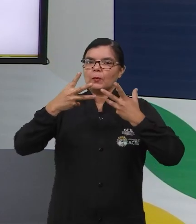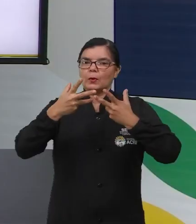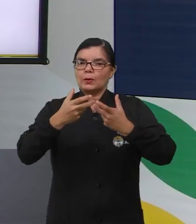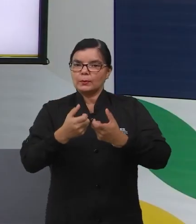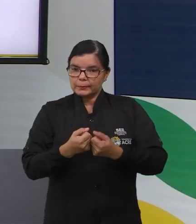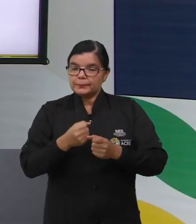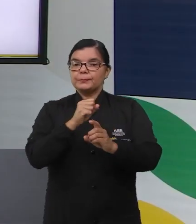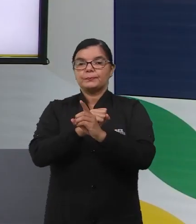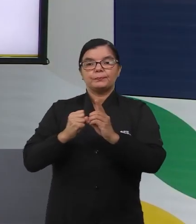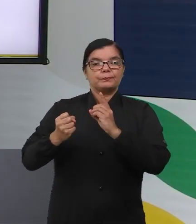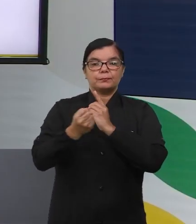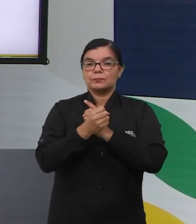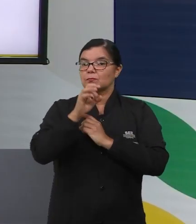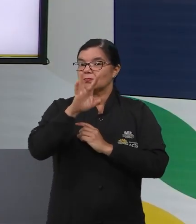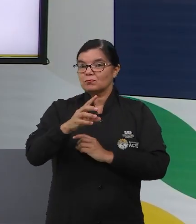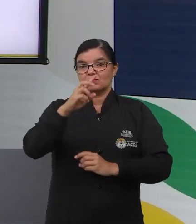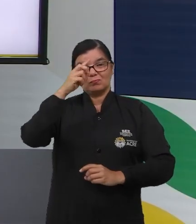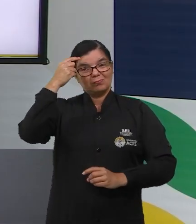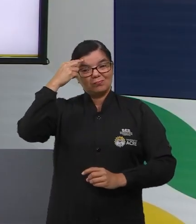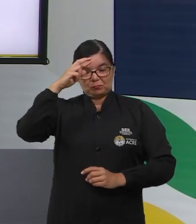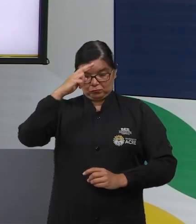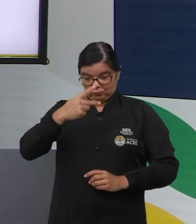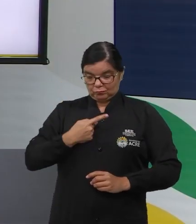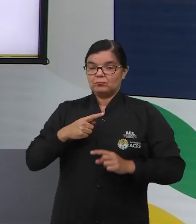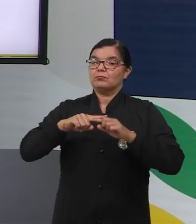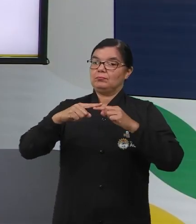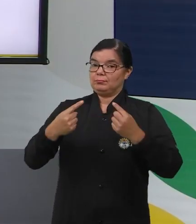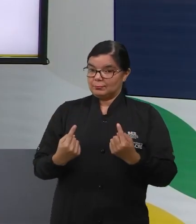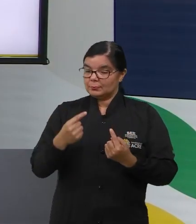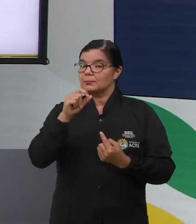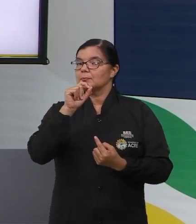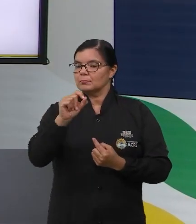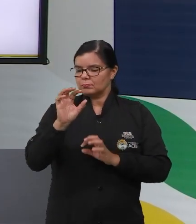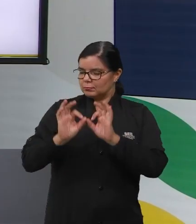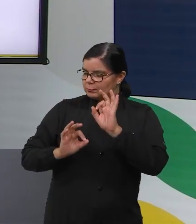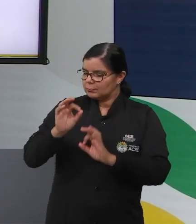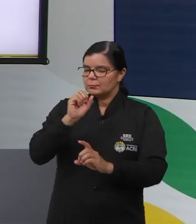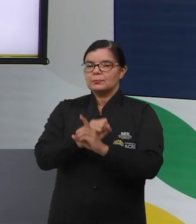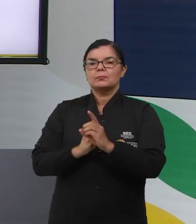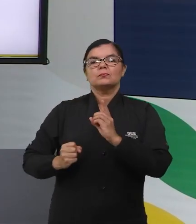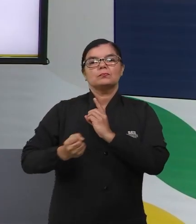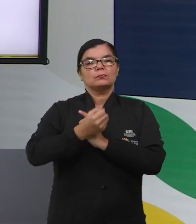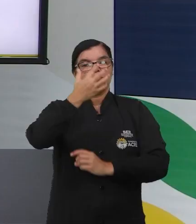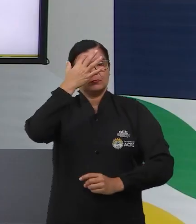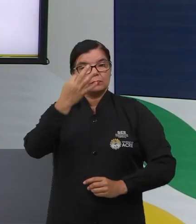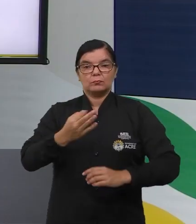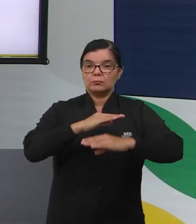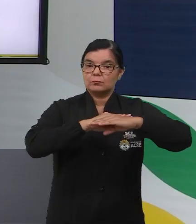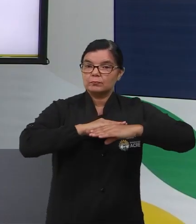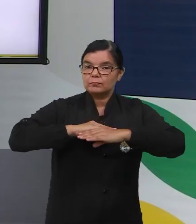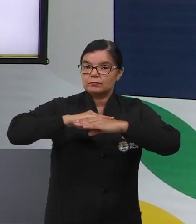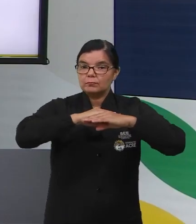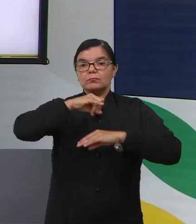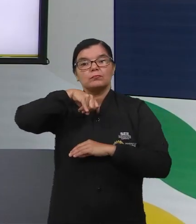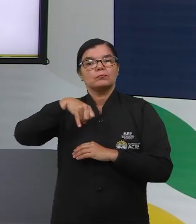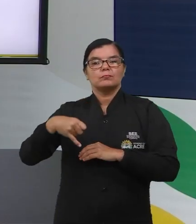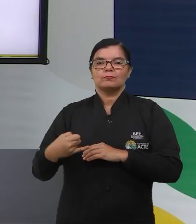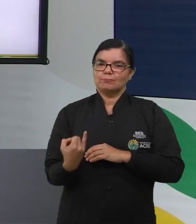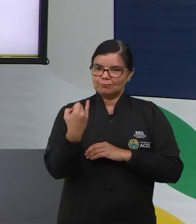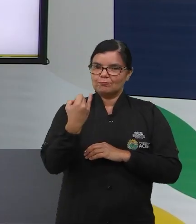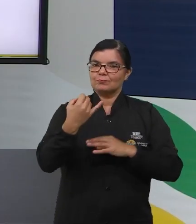aspectos sociais, não pensando apenas no seu umbigo, mas nessa função de construir uma sociedade mais justa, igualitária, oportunizada